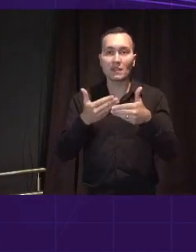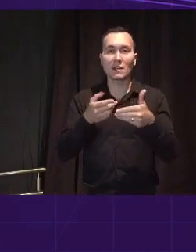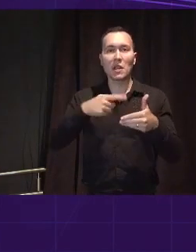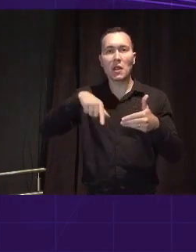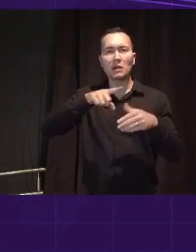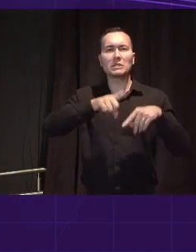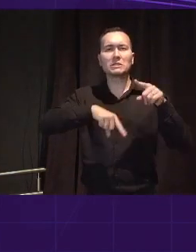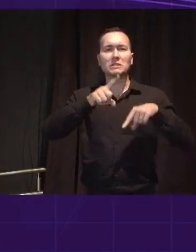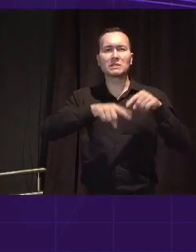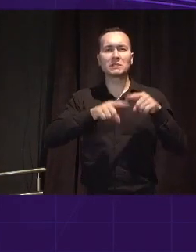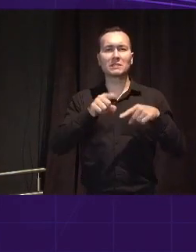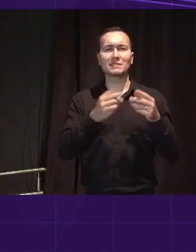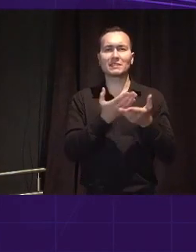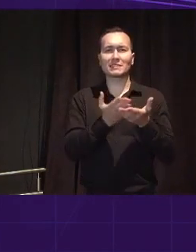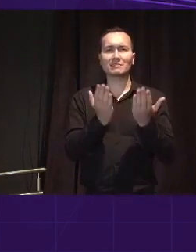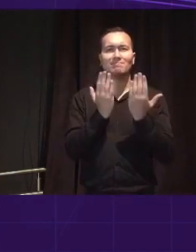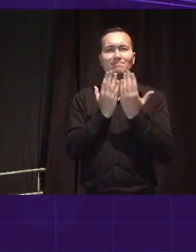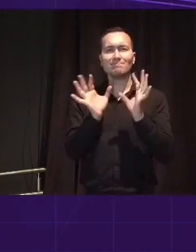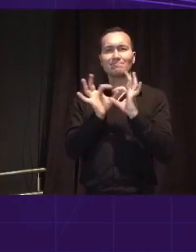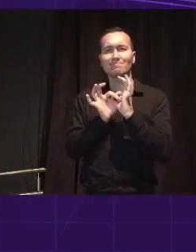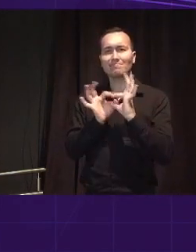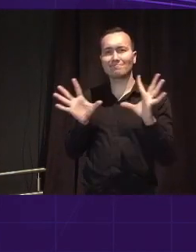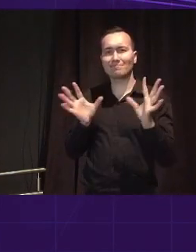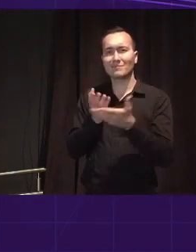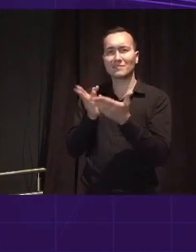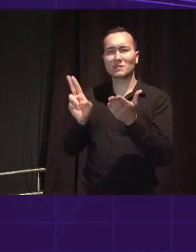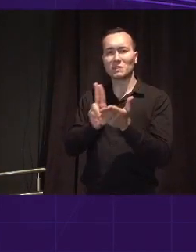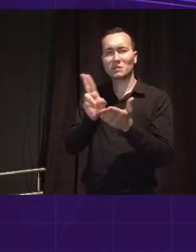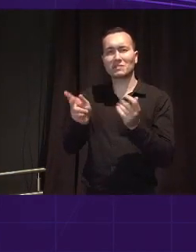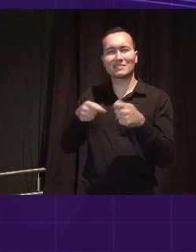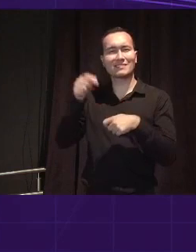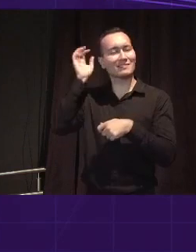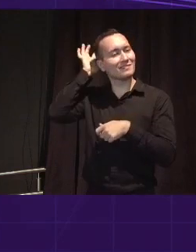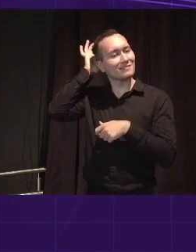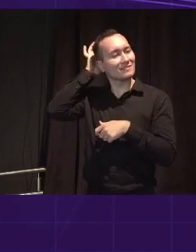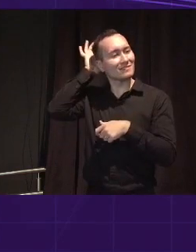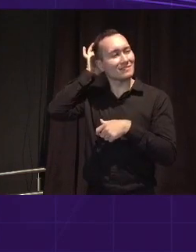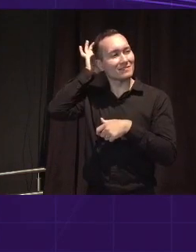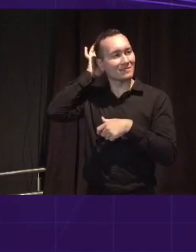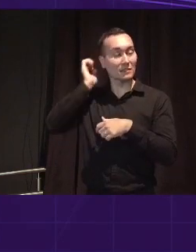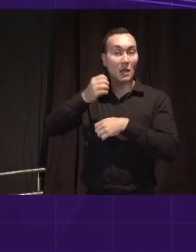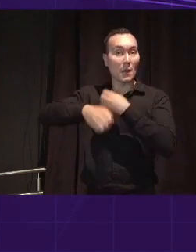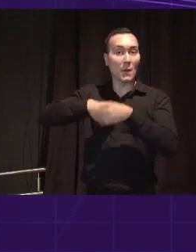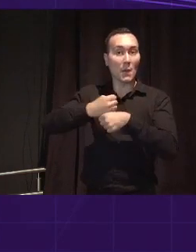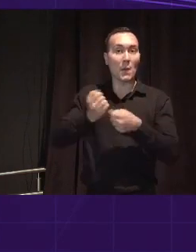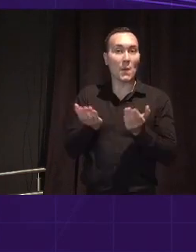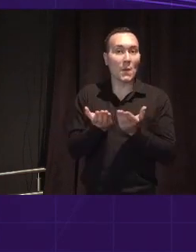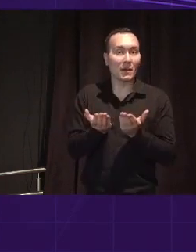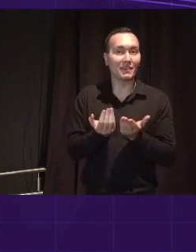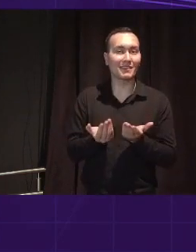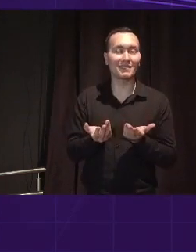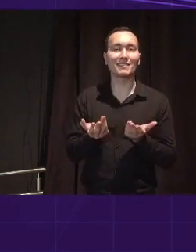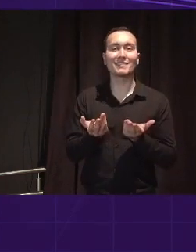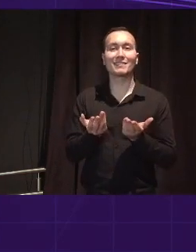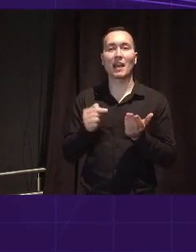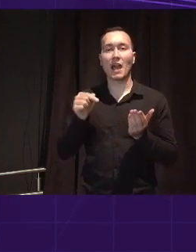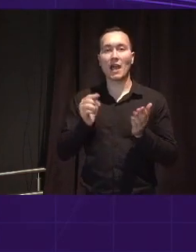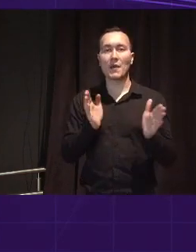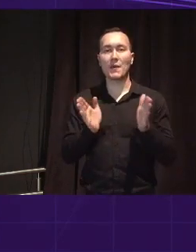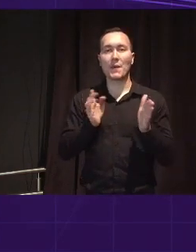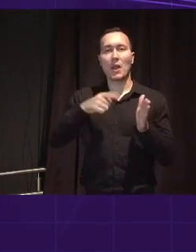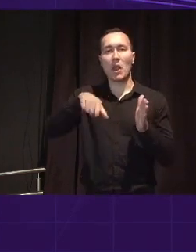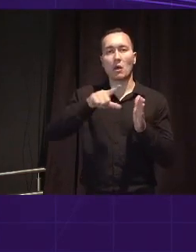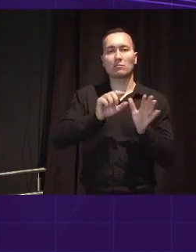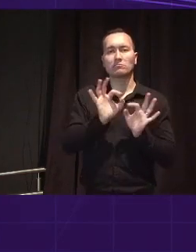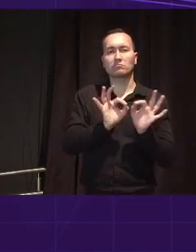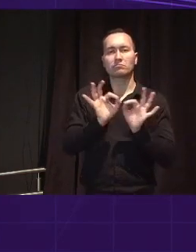mais fazer as liberações corretas, que é trabalhar na escala, né? E esse ano, agora, né, começando a planejar